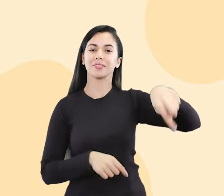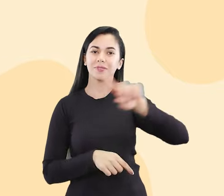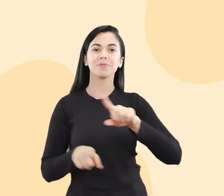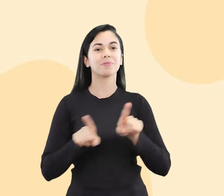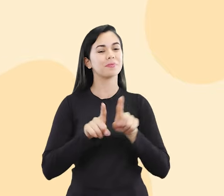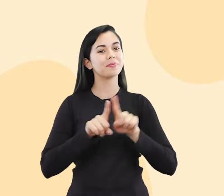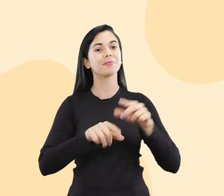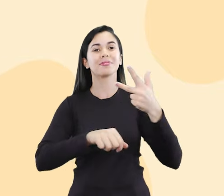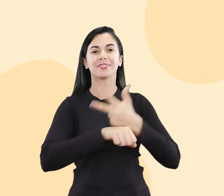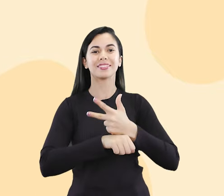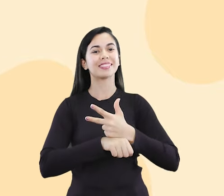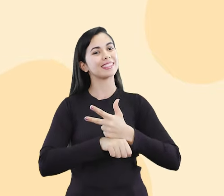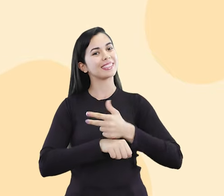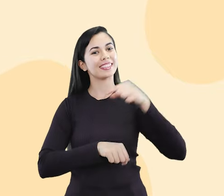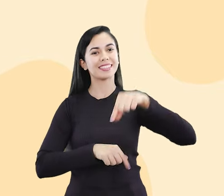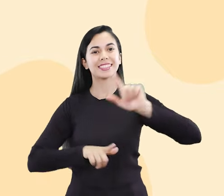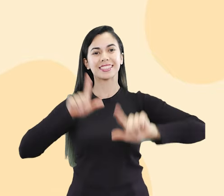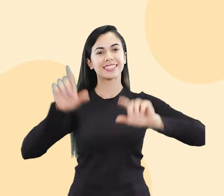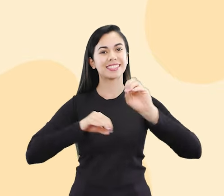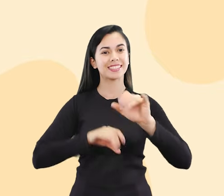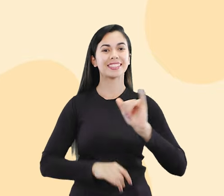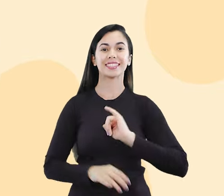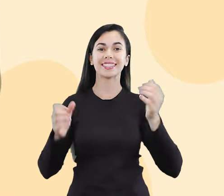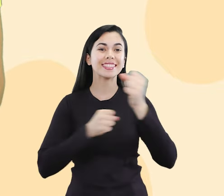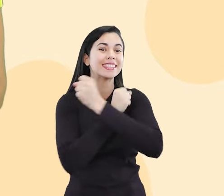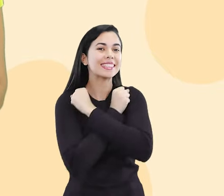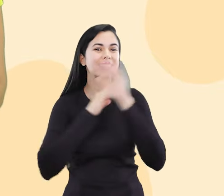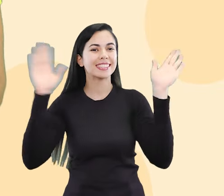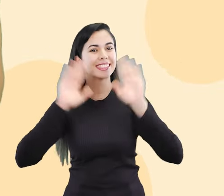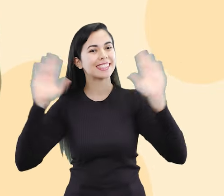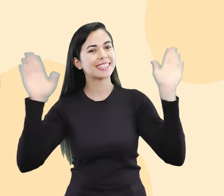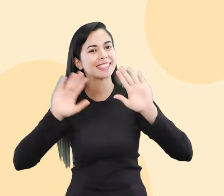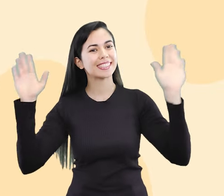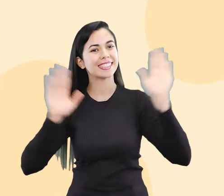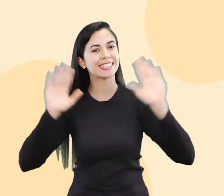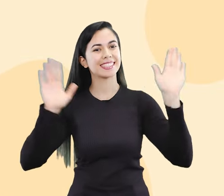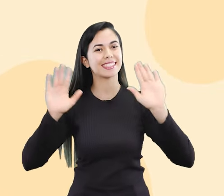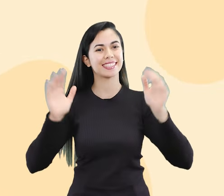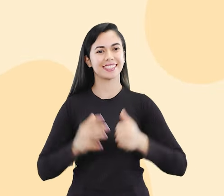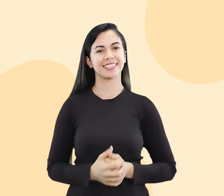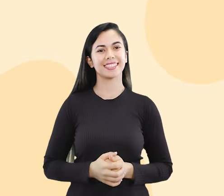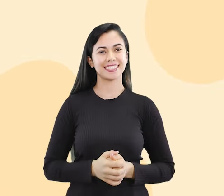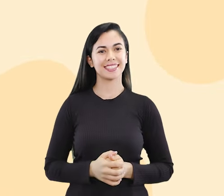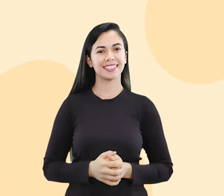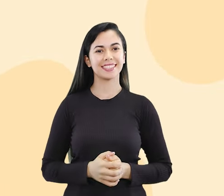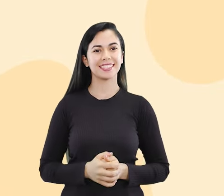aparecendo aqui no nosso canal. Um abraço e até a próxima. Tchau!